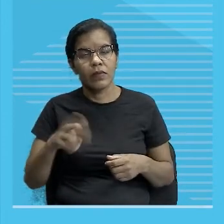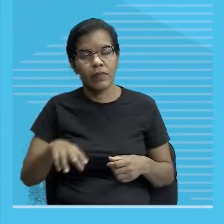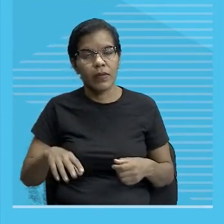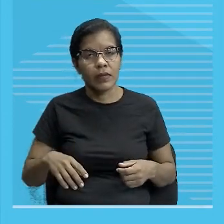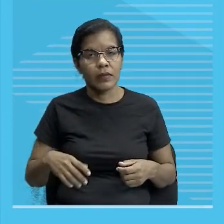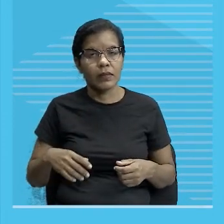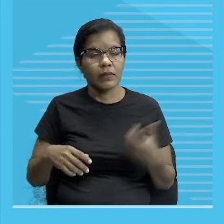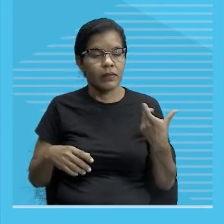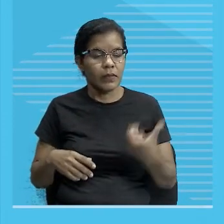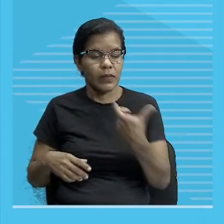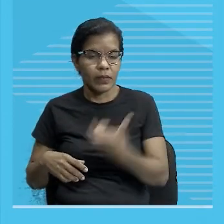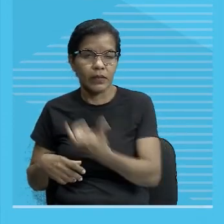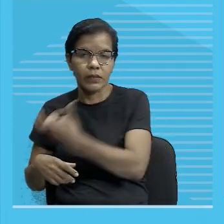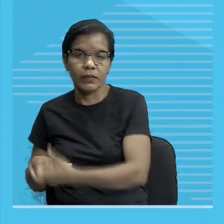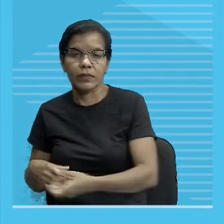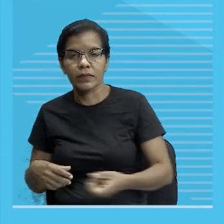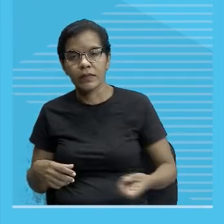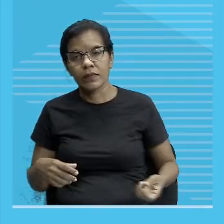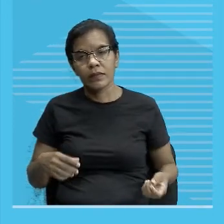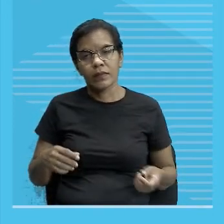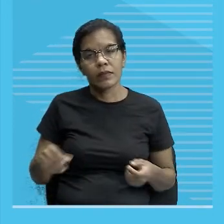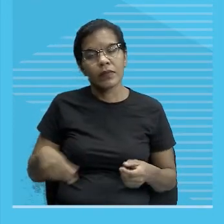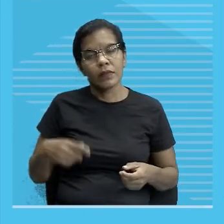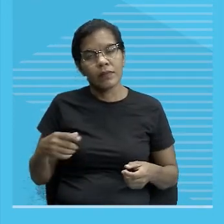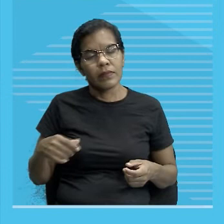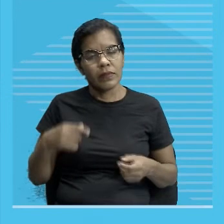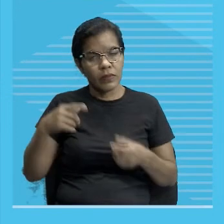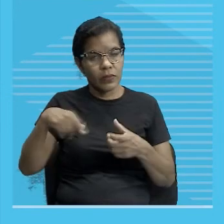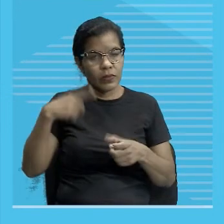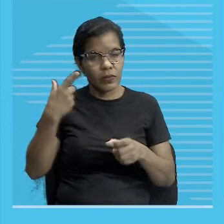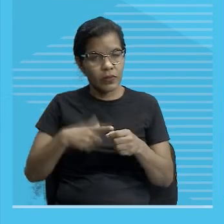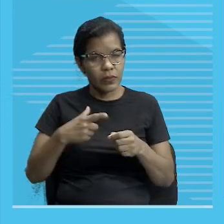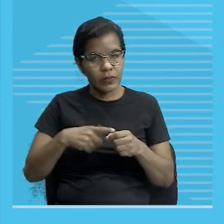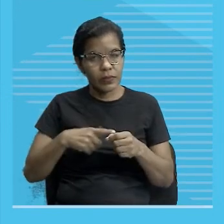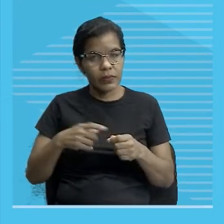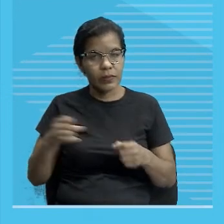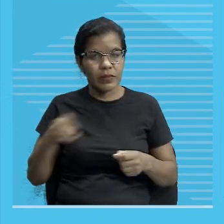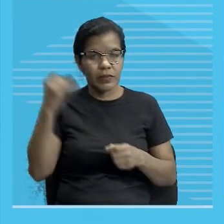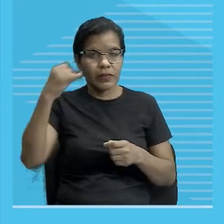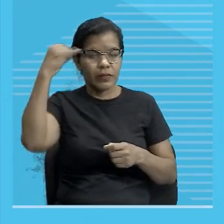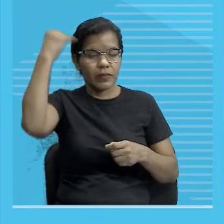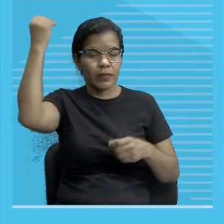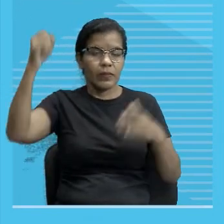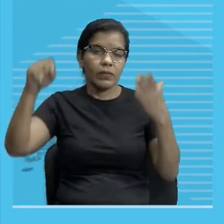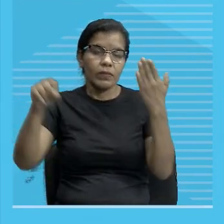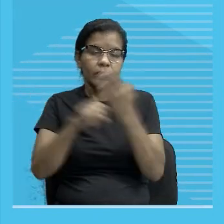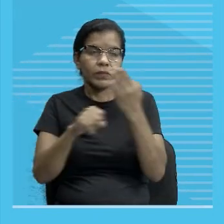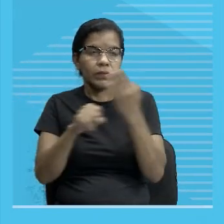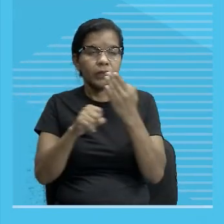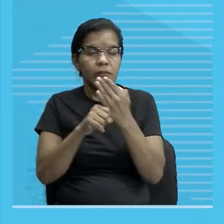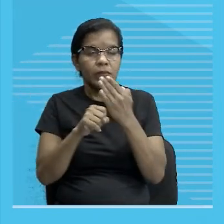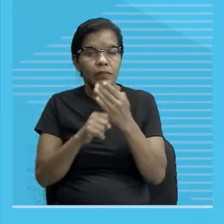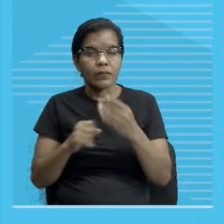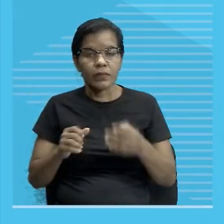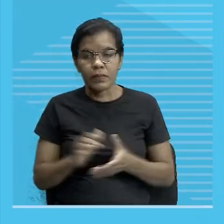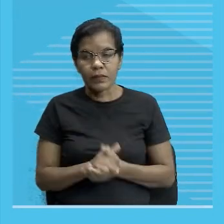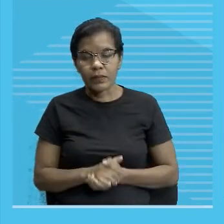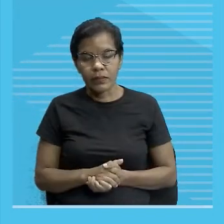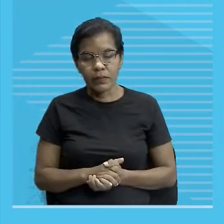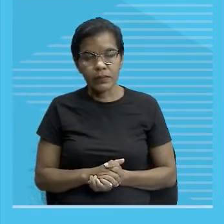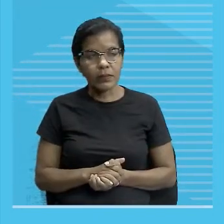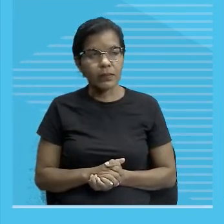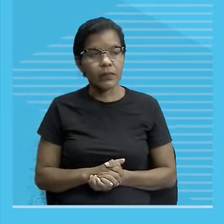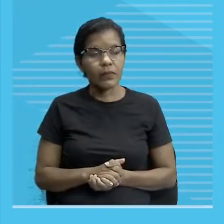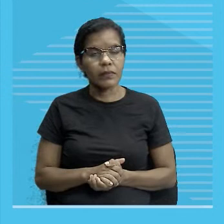seja, a palavra de maior significação, é um substantivo. Então, somente posso, se esse substantivo for